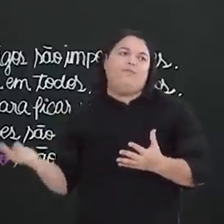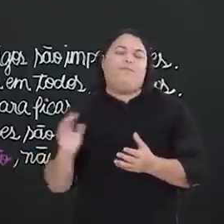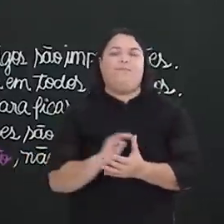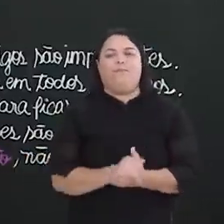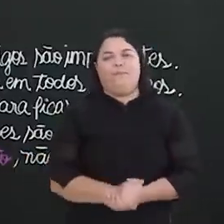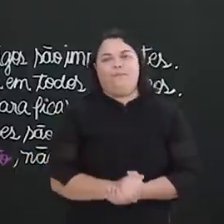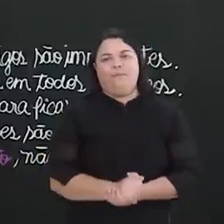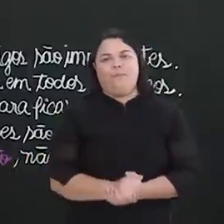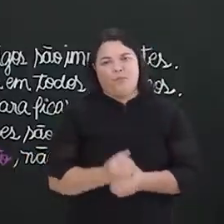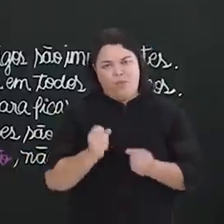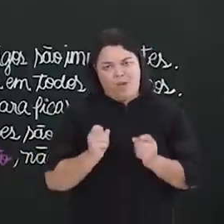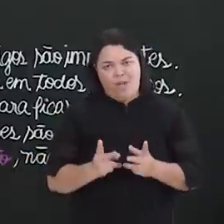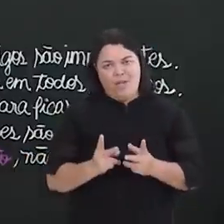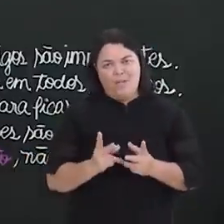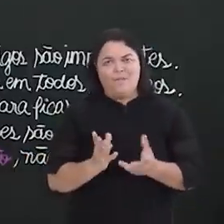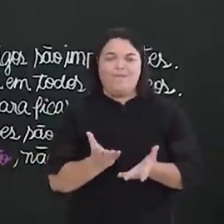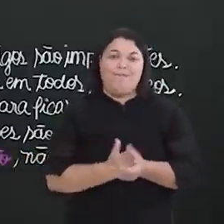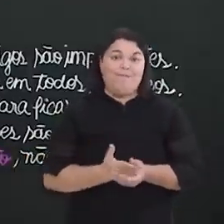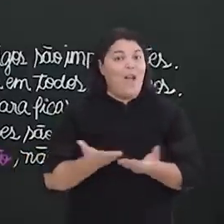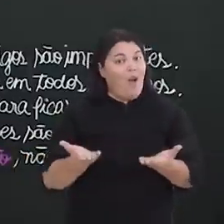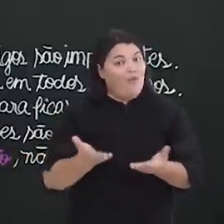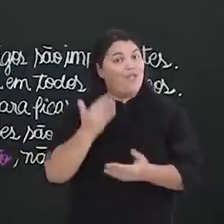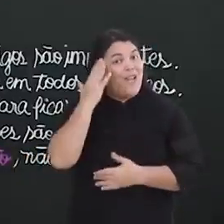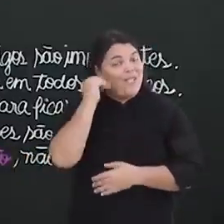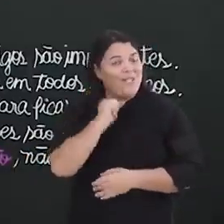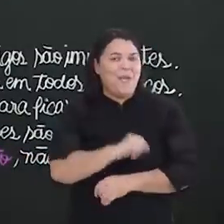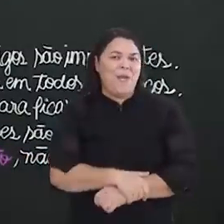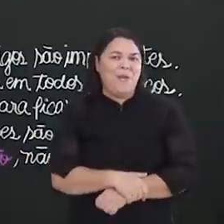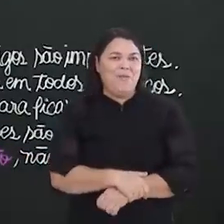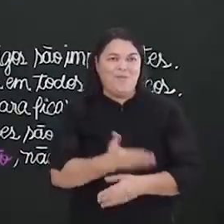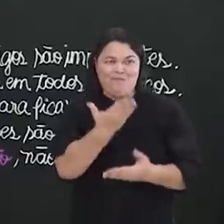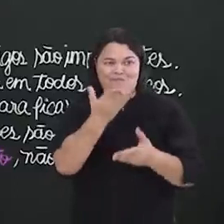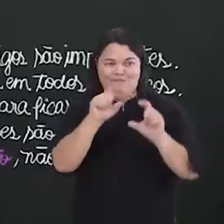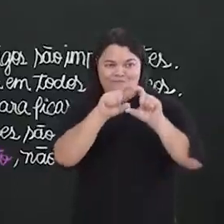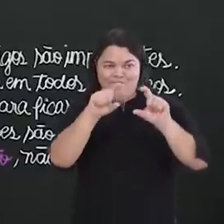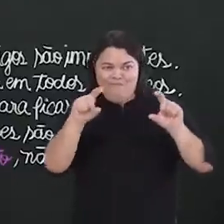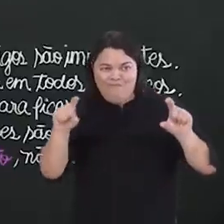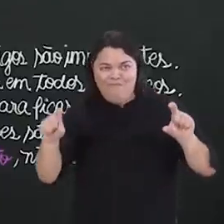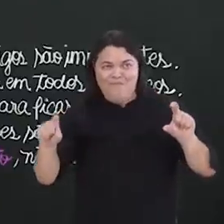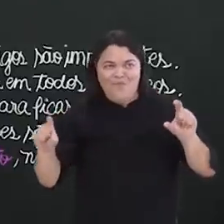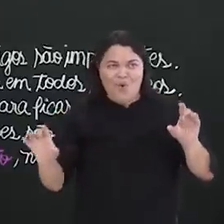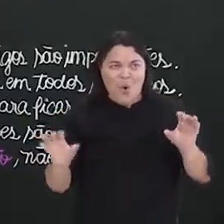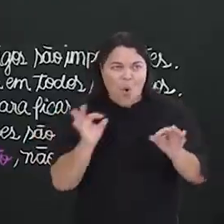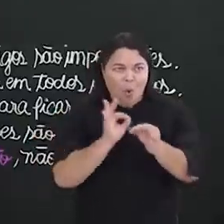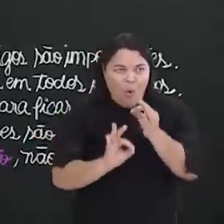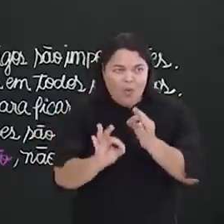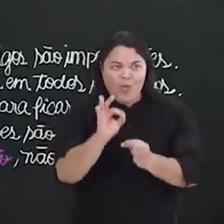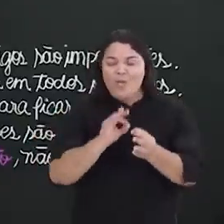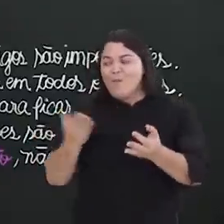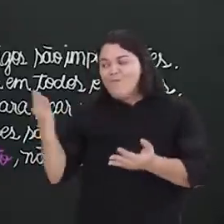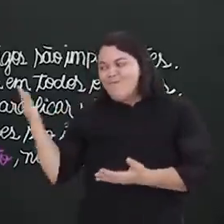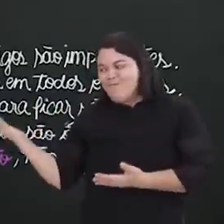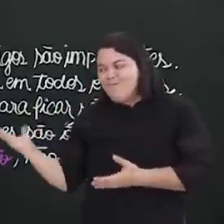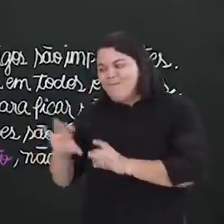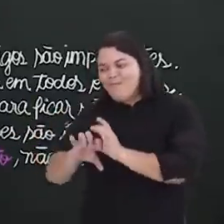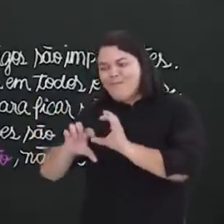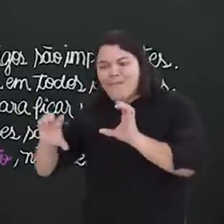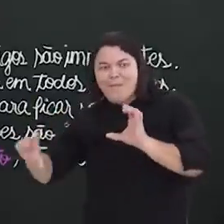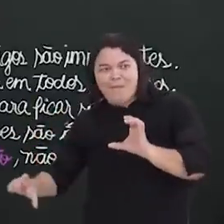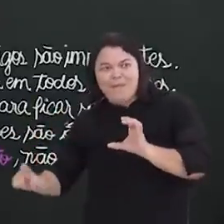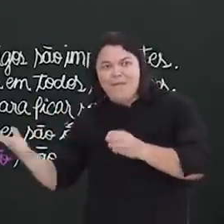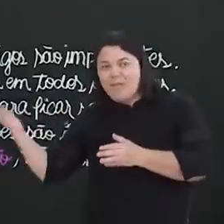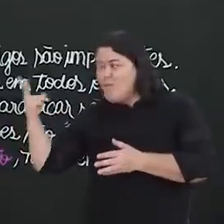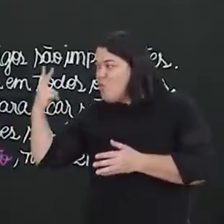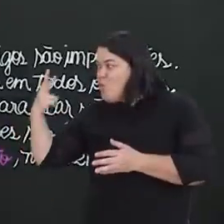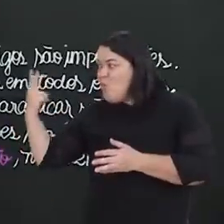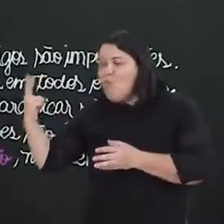ou adversidade, ok? Então, a partir de agora, quando você ouvir falar em orações coordenadas, lembra de orações independentes, que podem ser